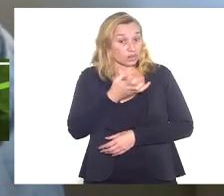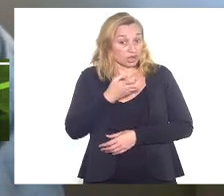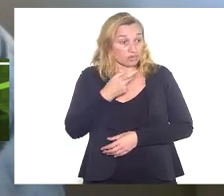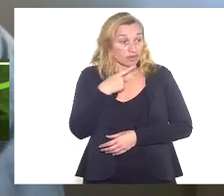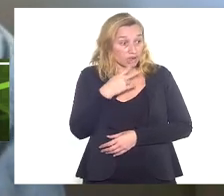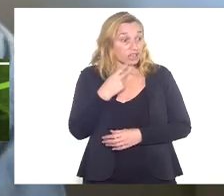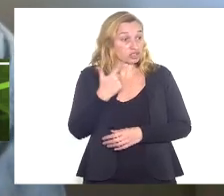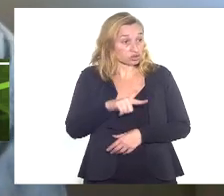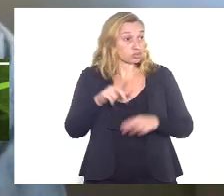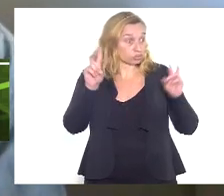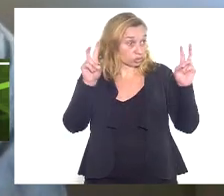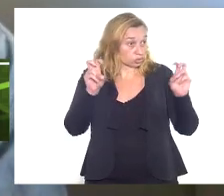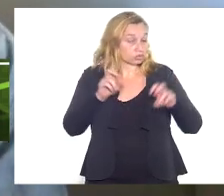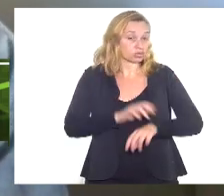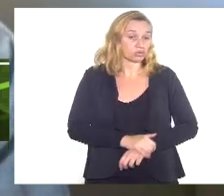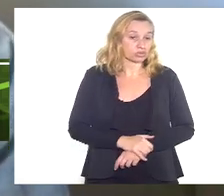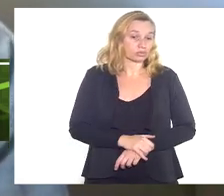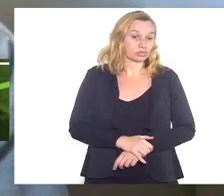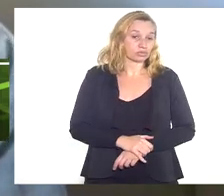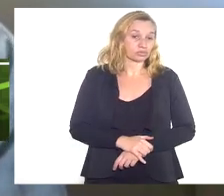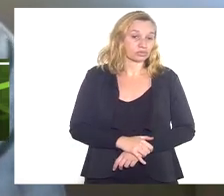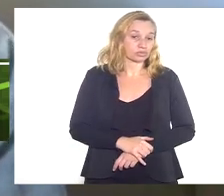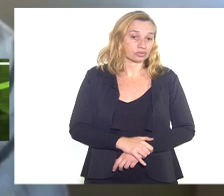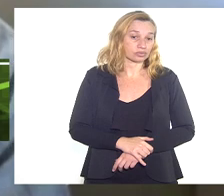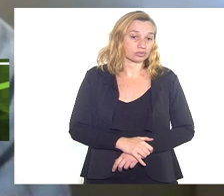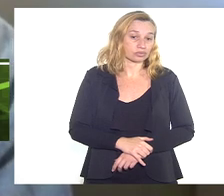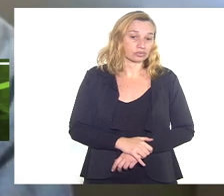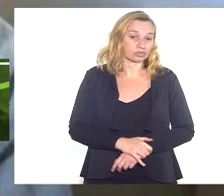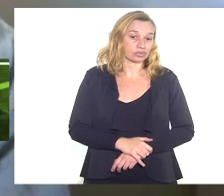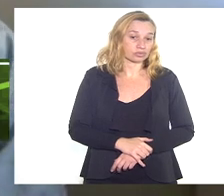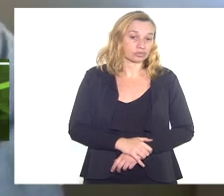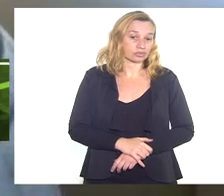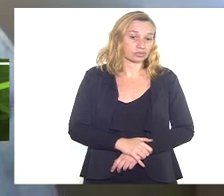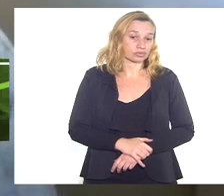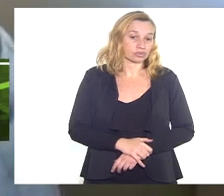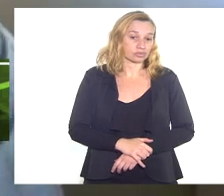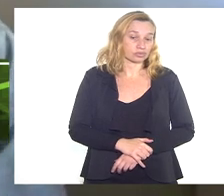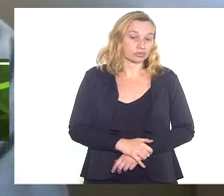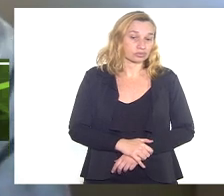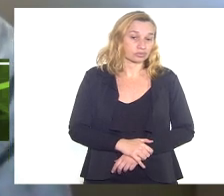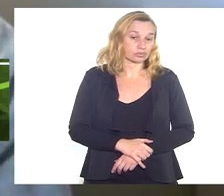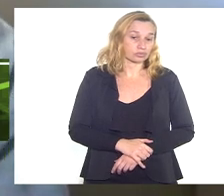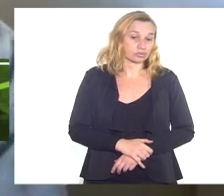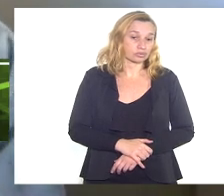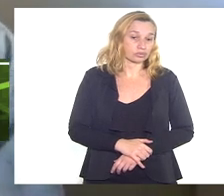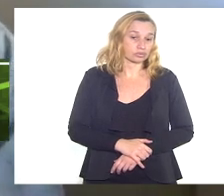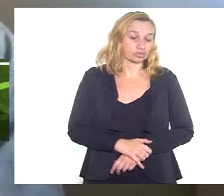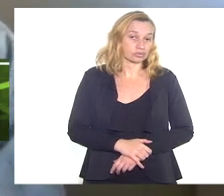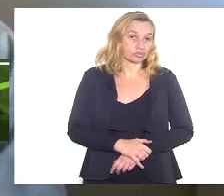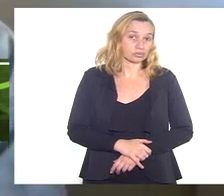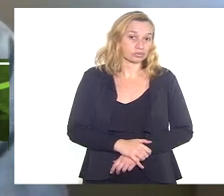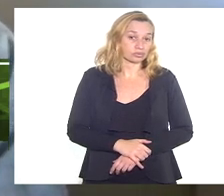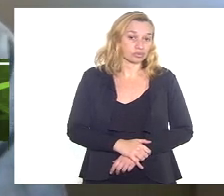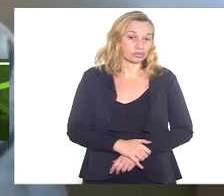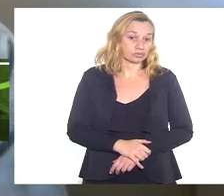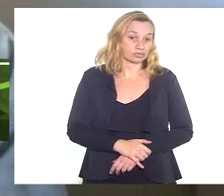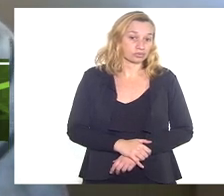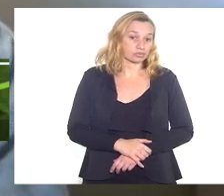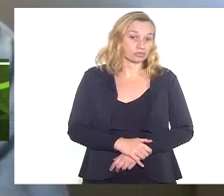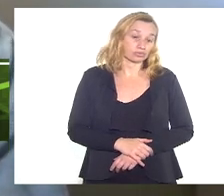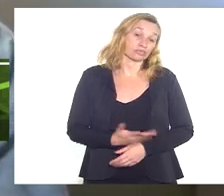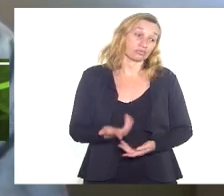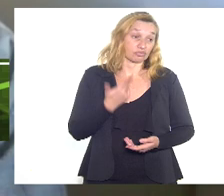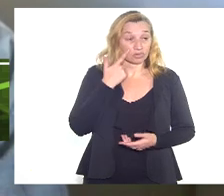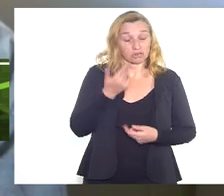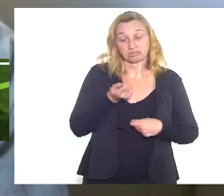posição ou vai nos incitar a tomar medidas ou